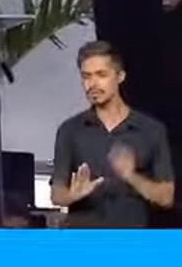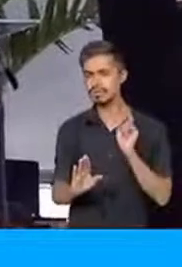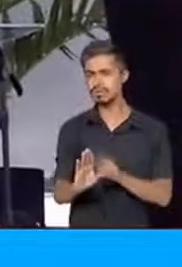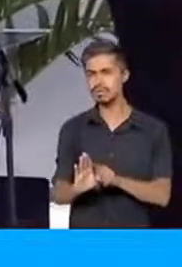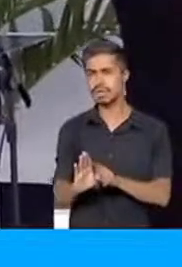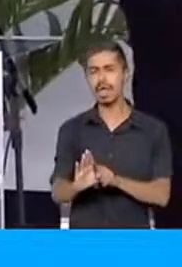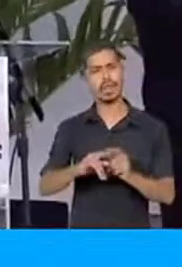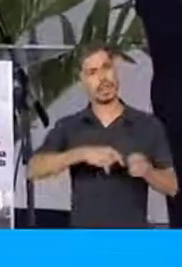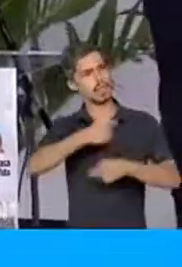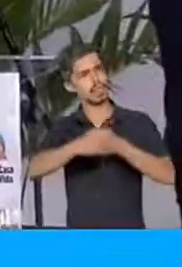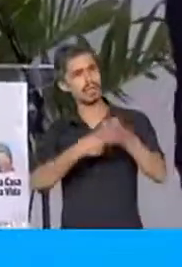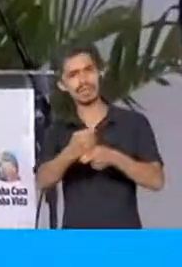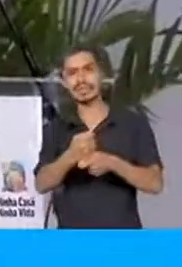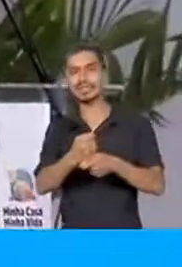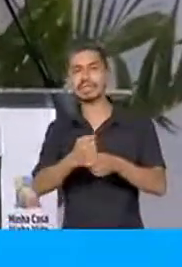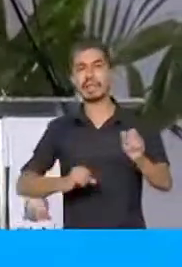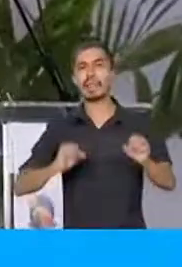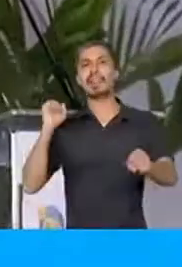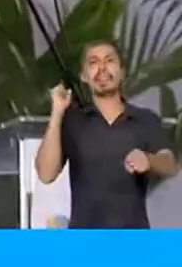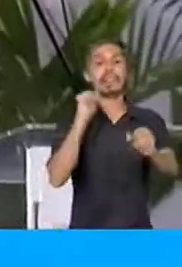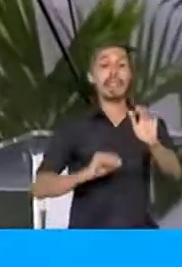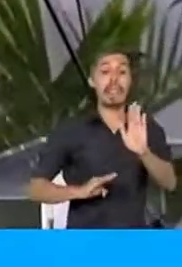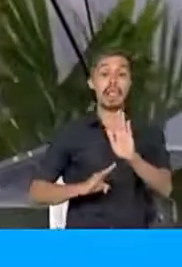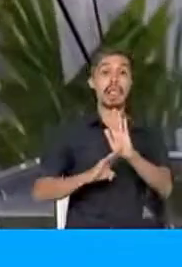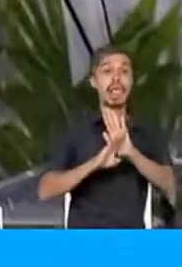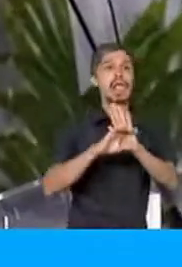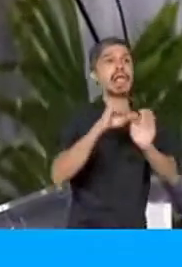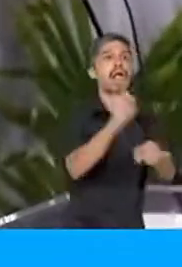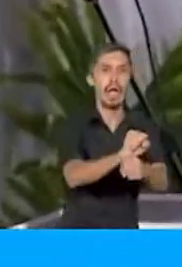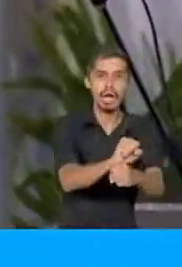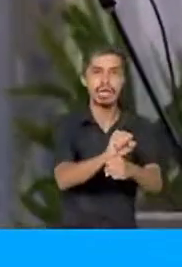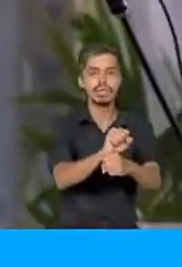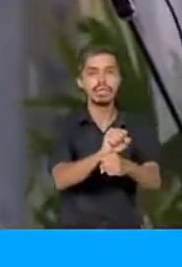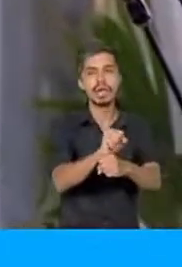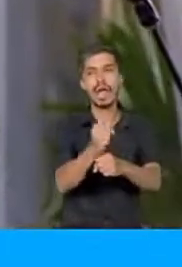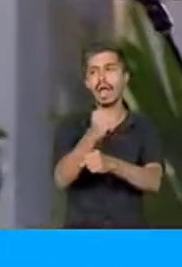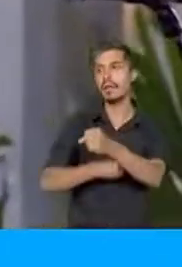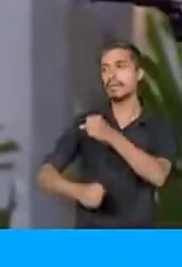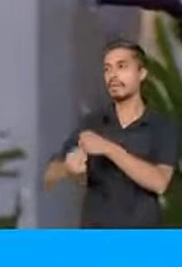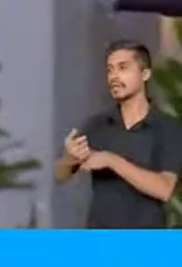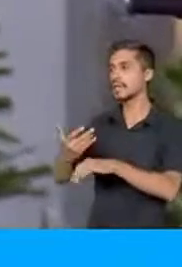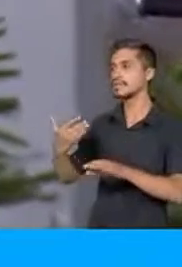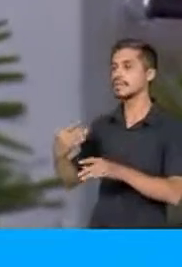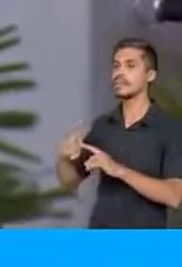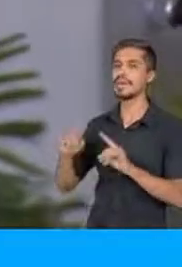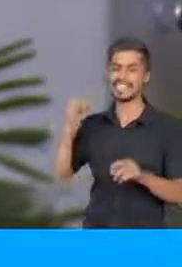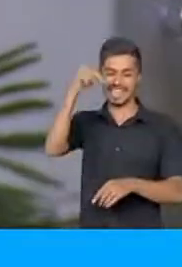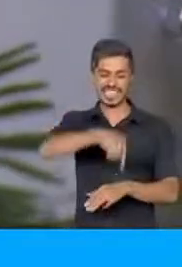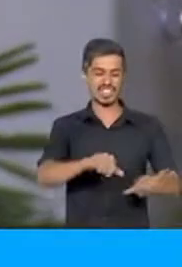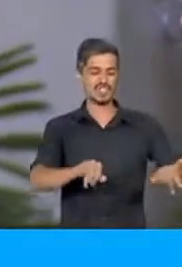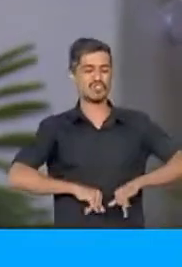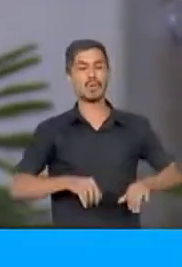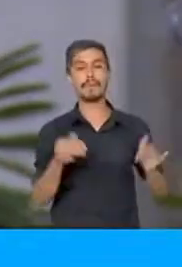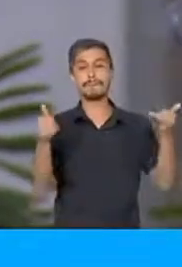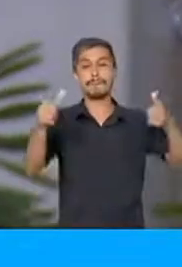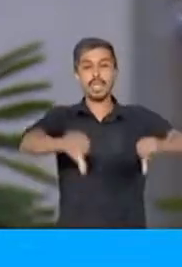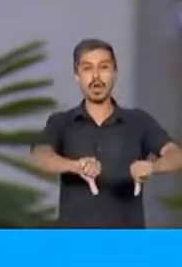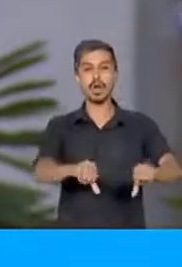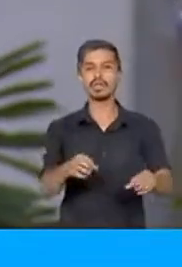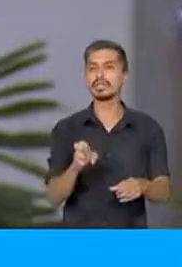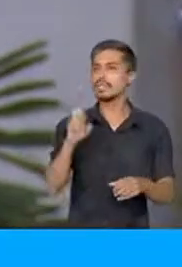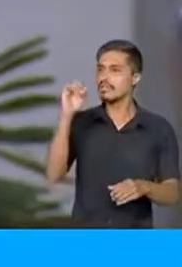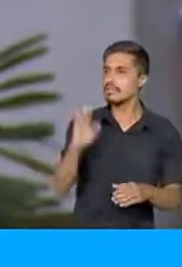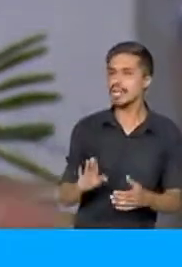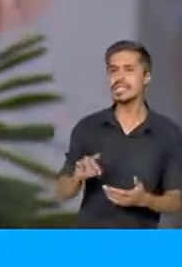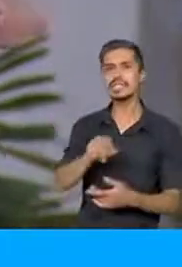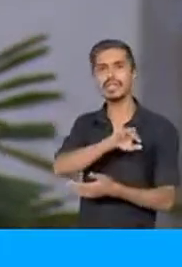Brasil e a economia brasileira não avançou nos anos do passado, a daqui sofreu muito mais. Se brasileiros foram para a